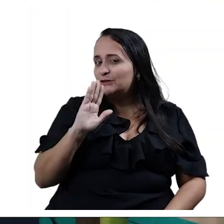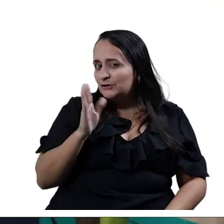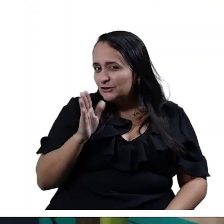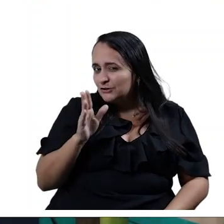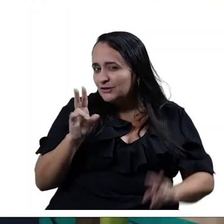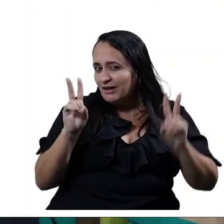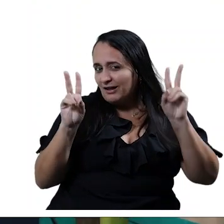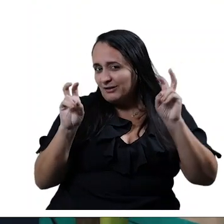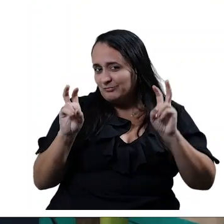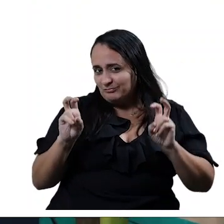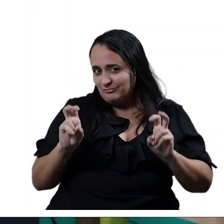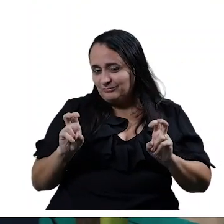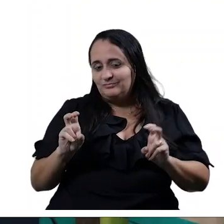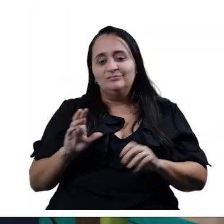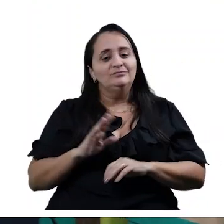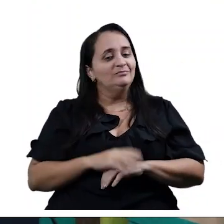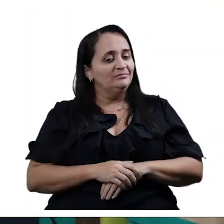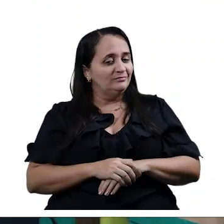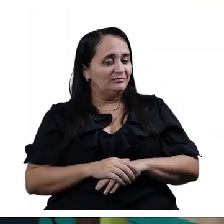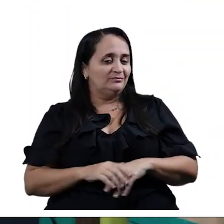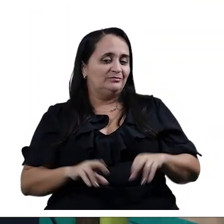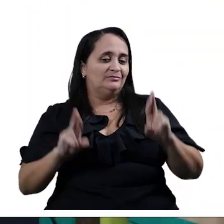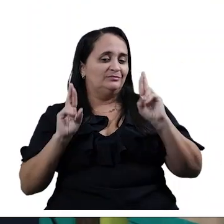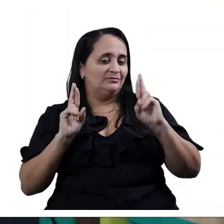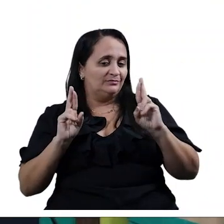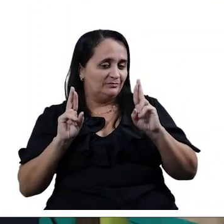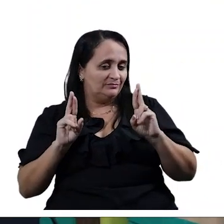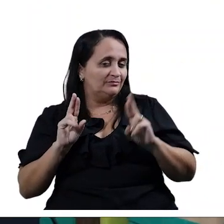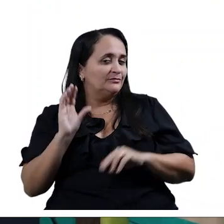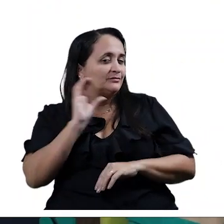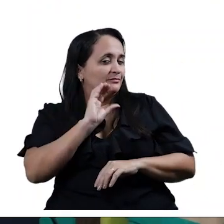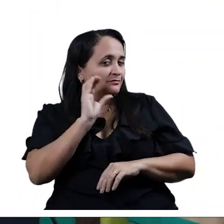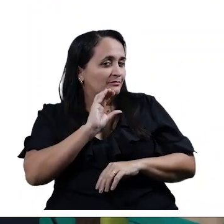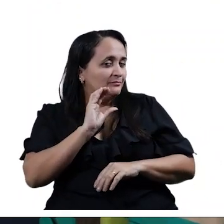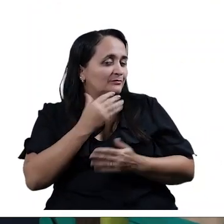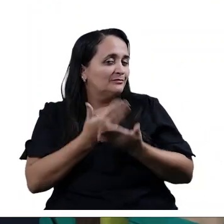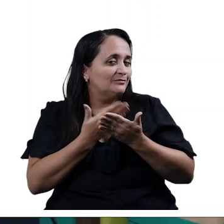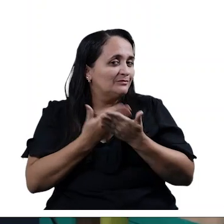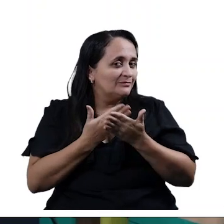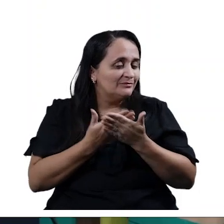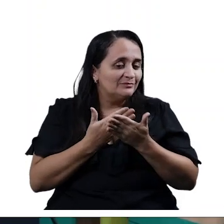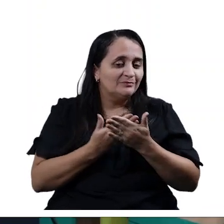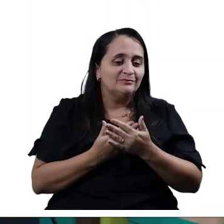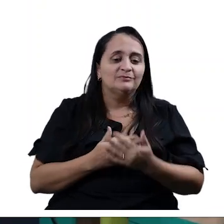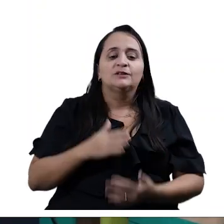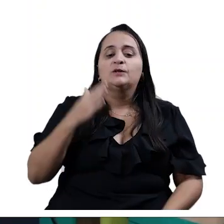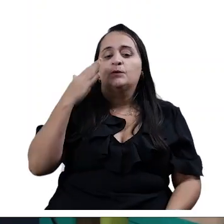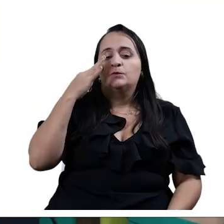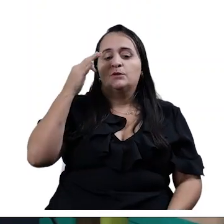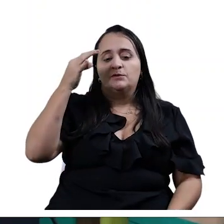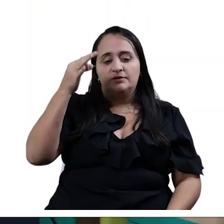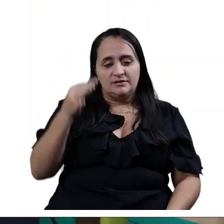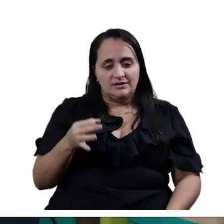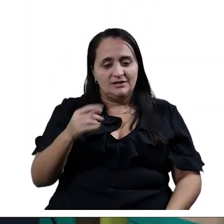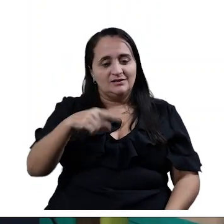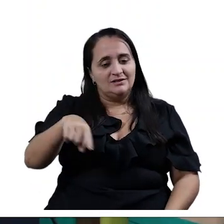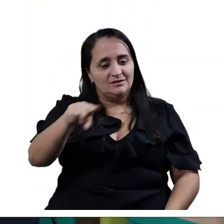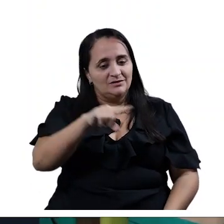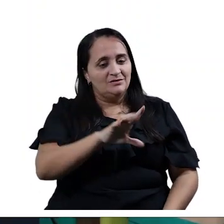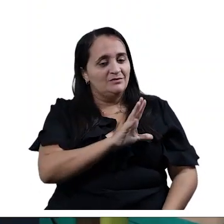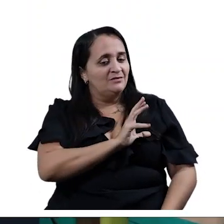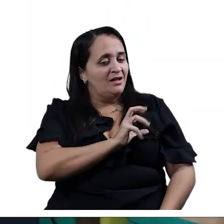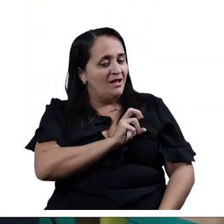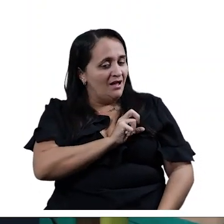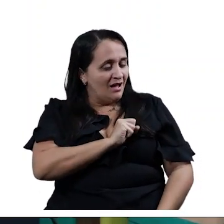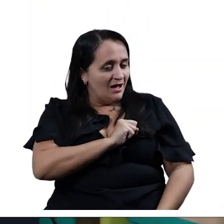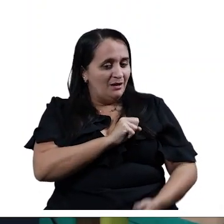os assuntos já? Espero que hoje a gente dê uma acelerada aí no que estamos estudando. Tenho certeza que os alunos vão adorar a aula de